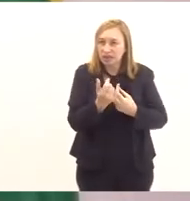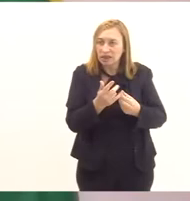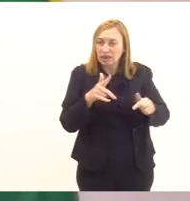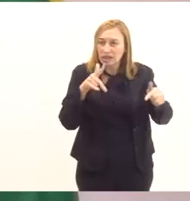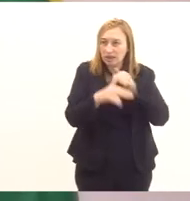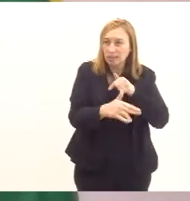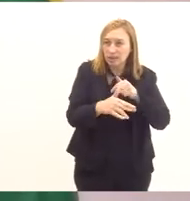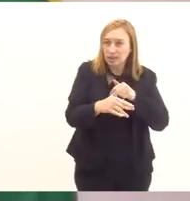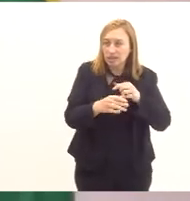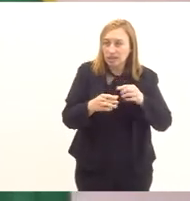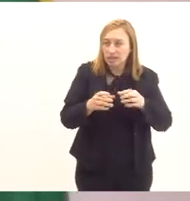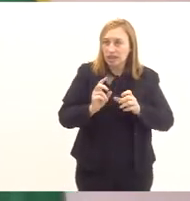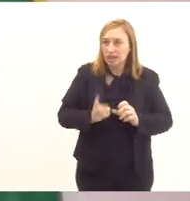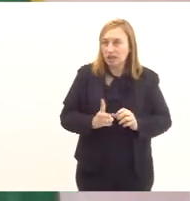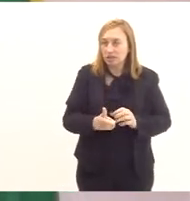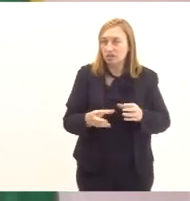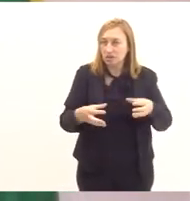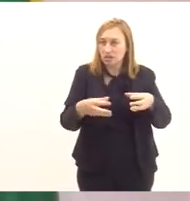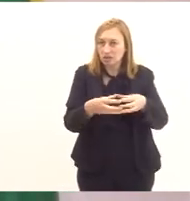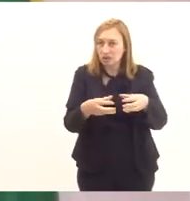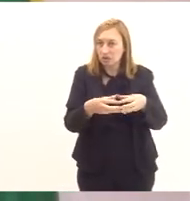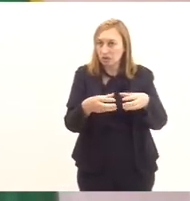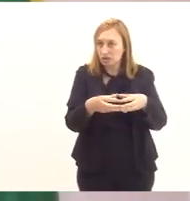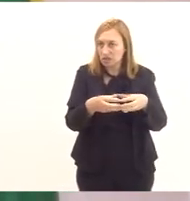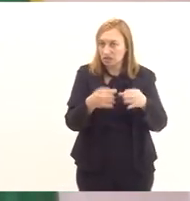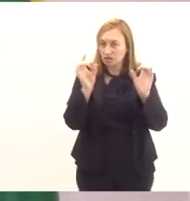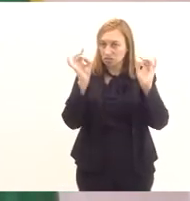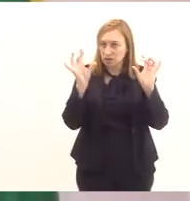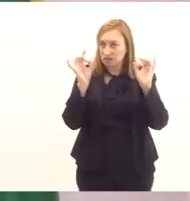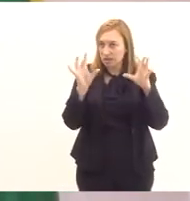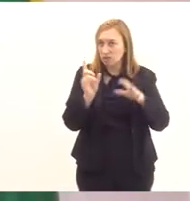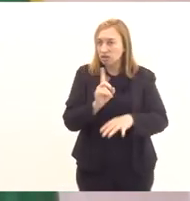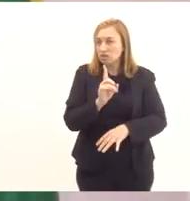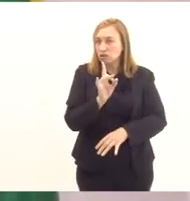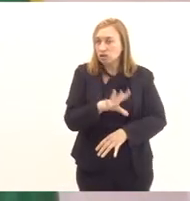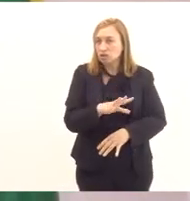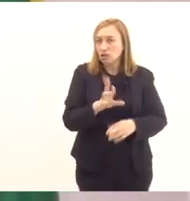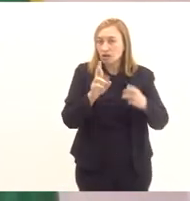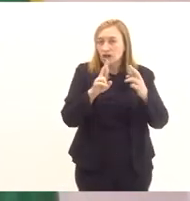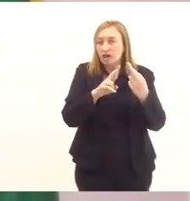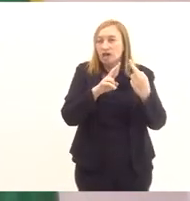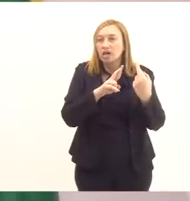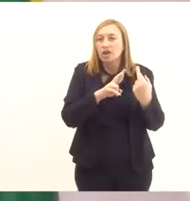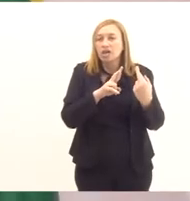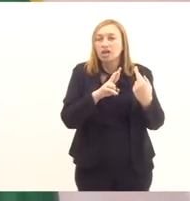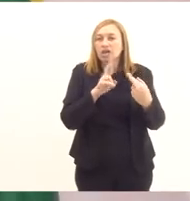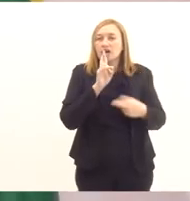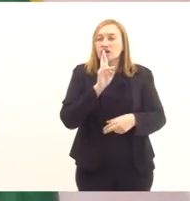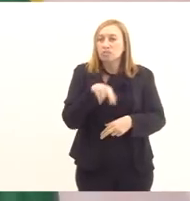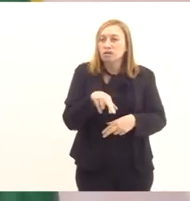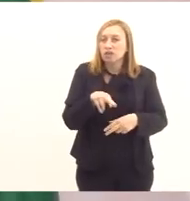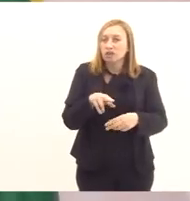da comissão não só ele é responderá a todas as implicações jurídicas disso